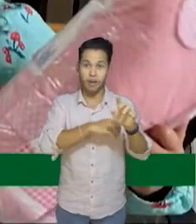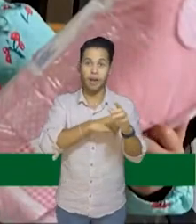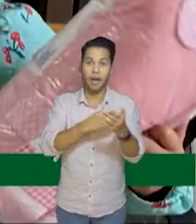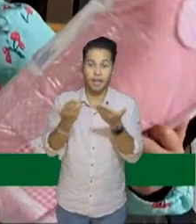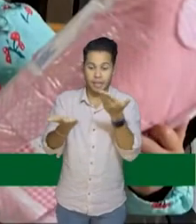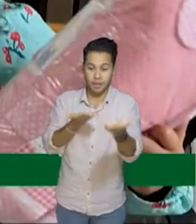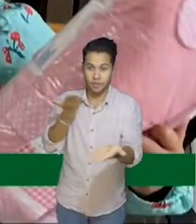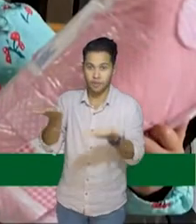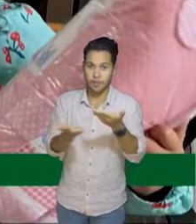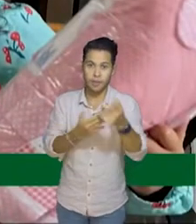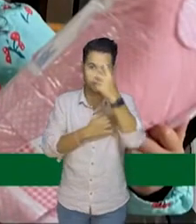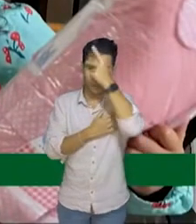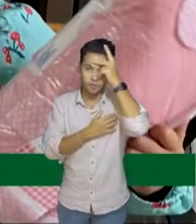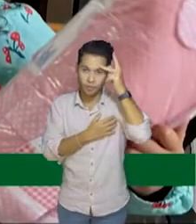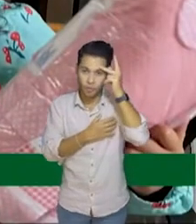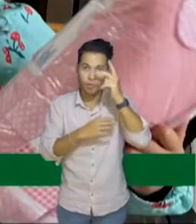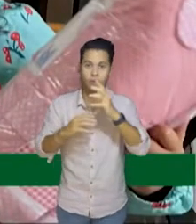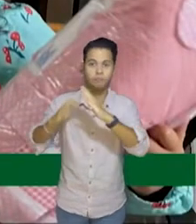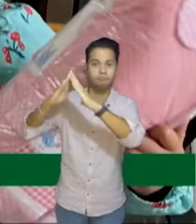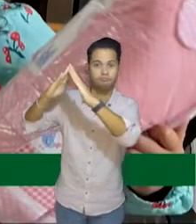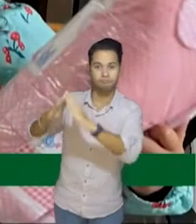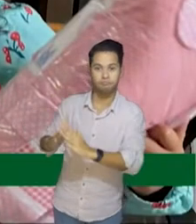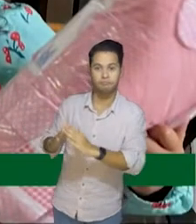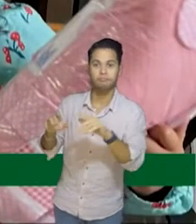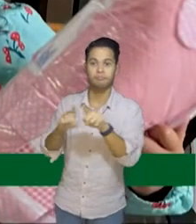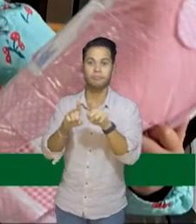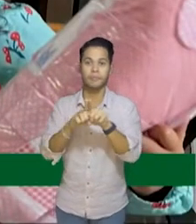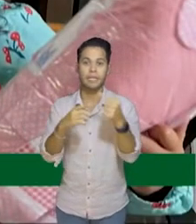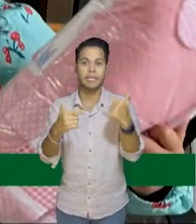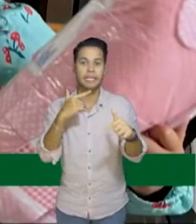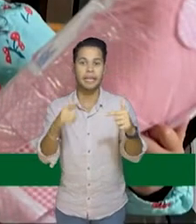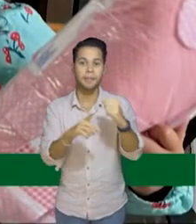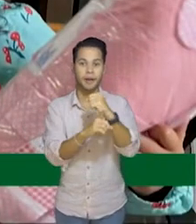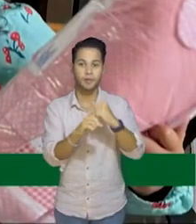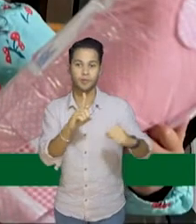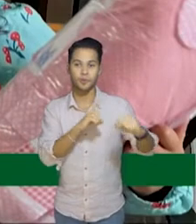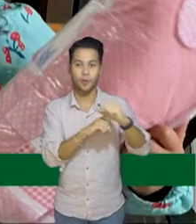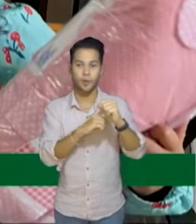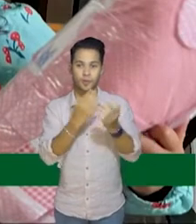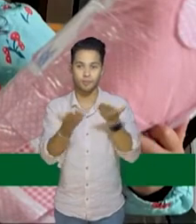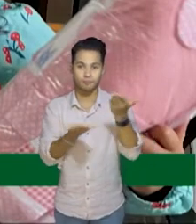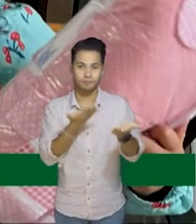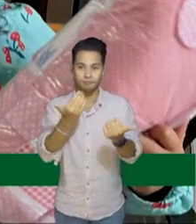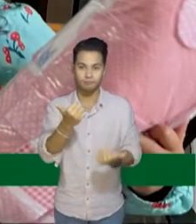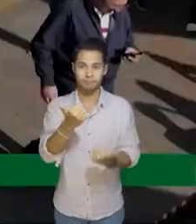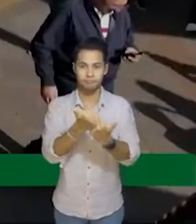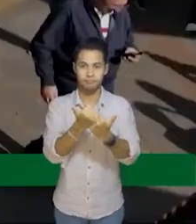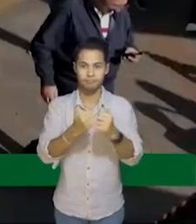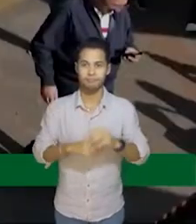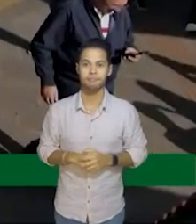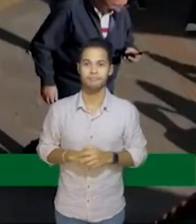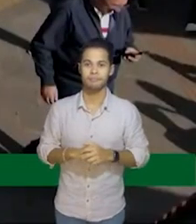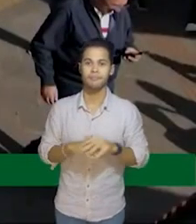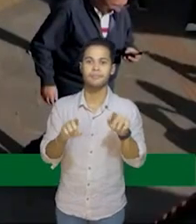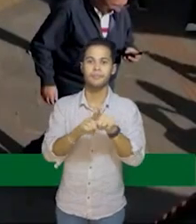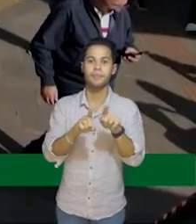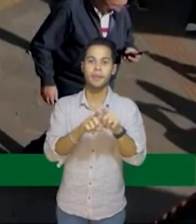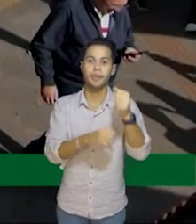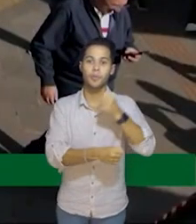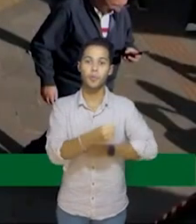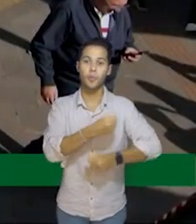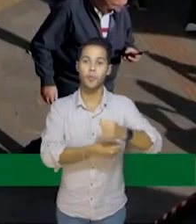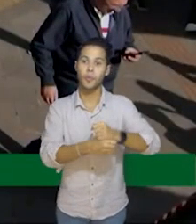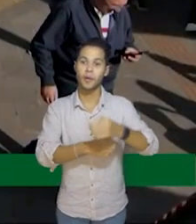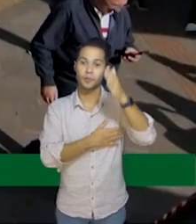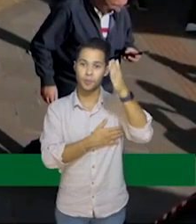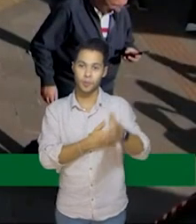entidades beneficentes, serviço de socioassistencial. Ressaltando que durante o ano todo,